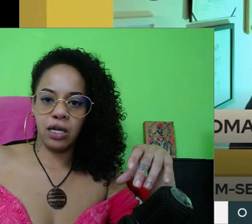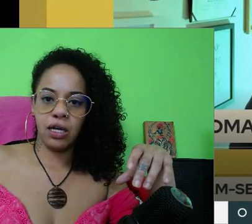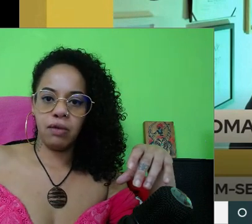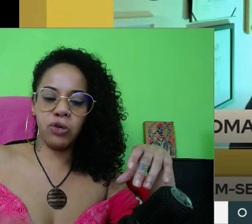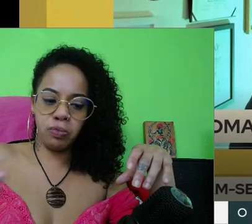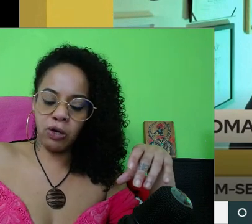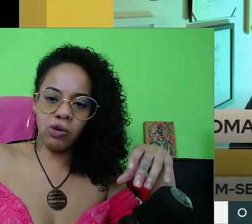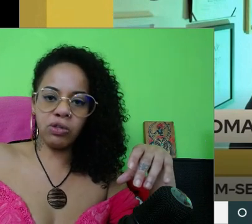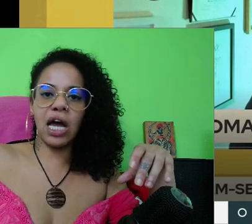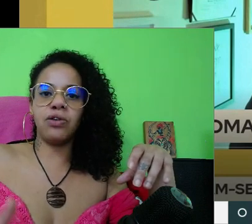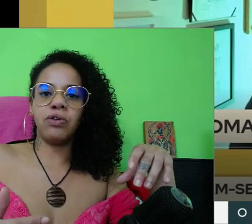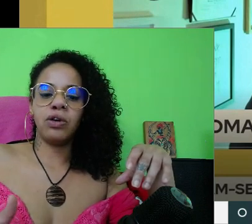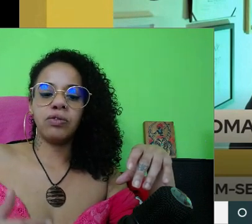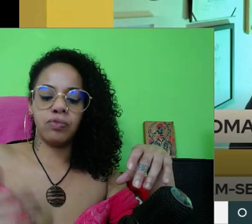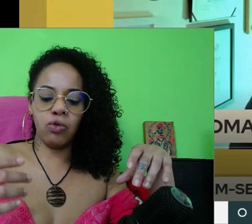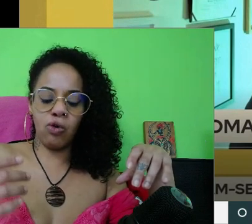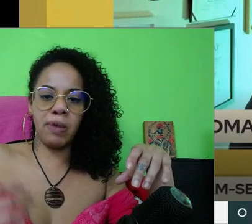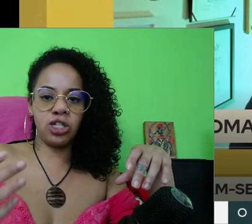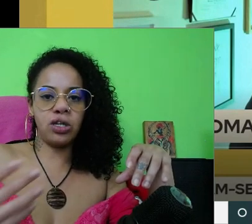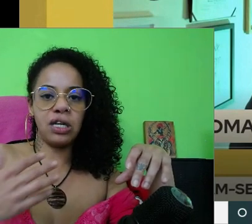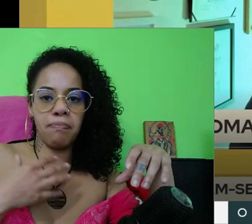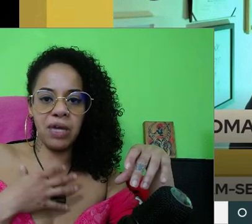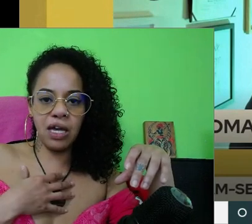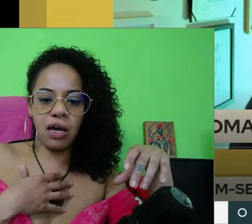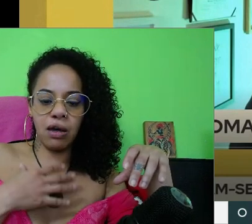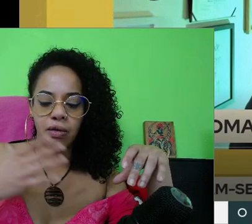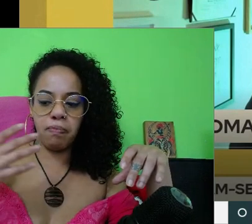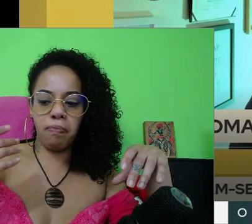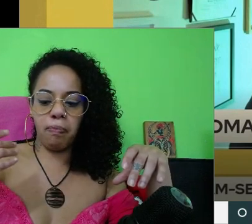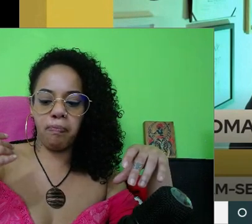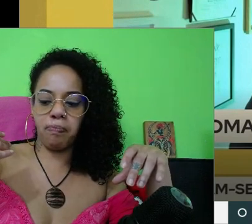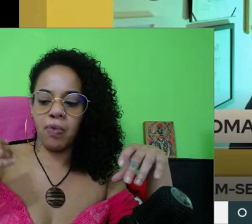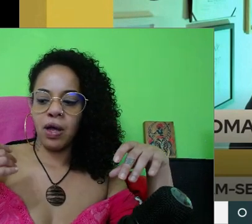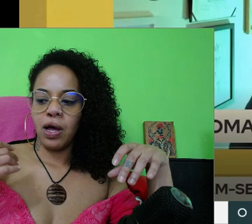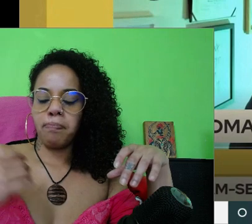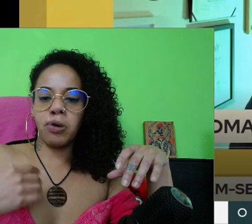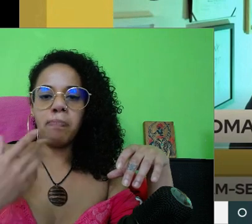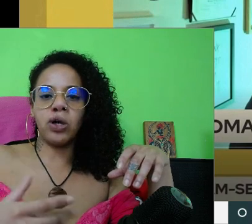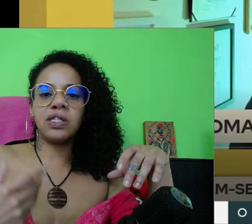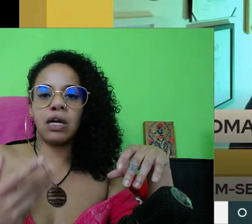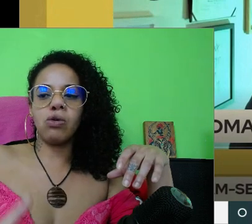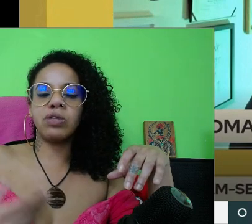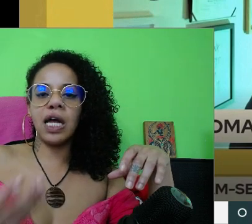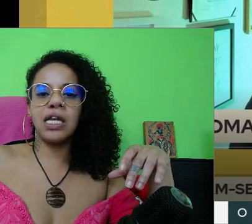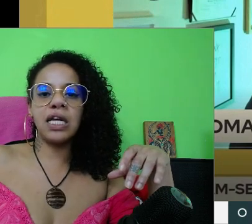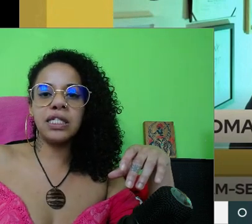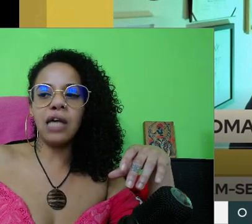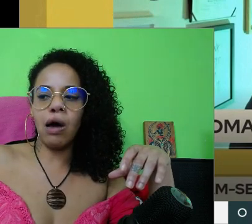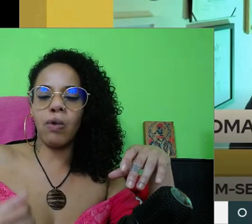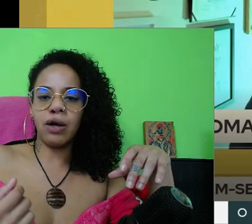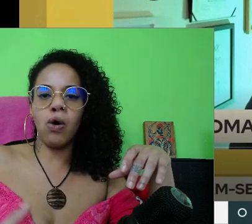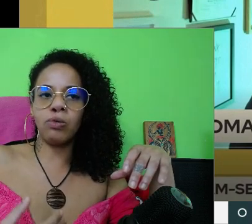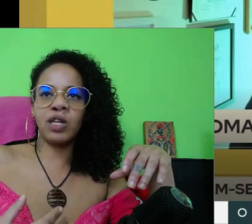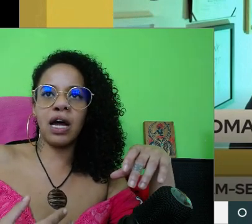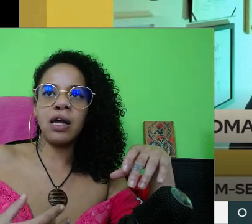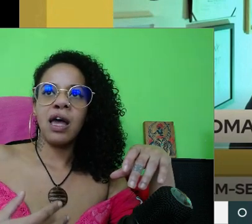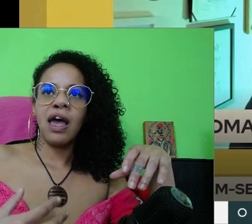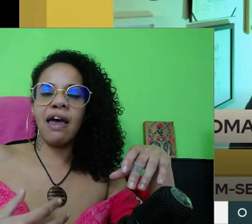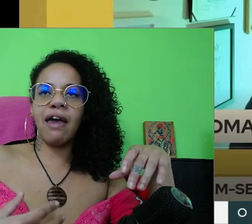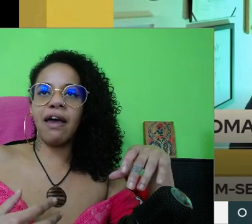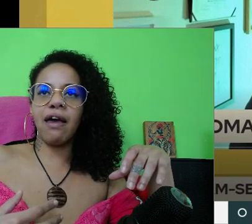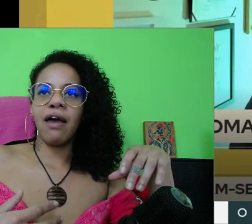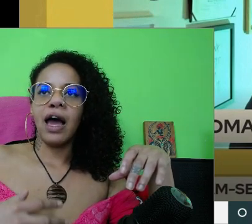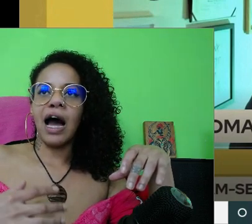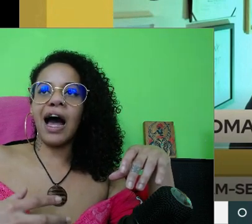no seu rolê muito pelo contrário o combate na minha proposta é contra alienação é contra